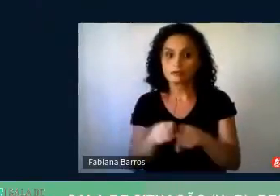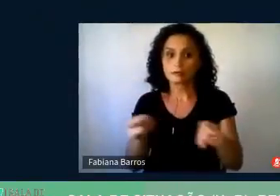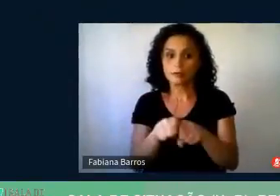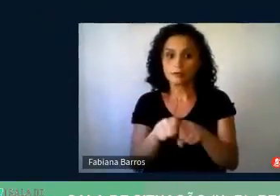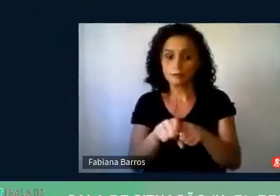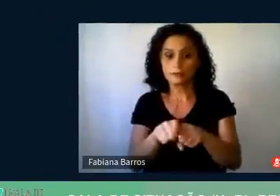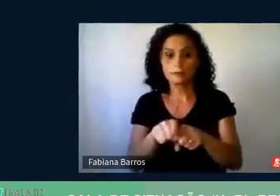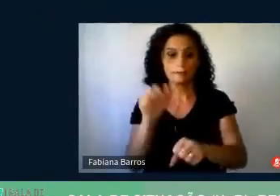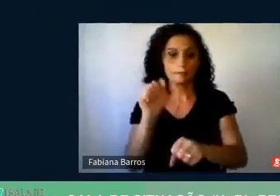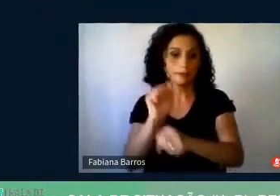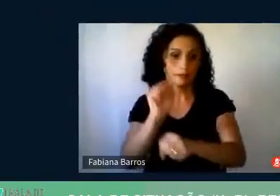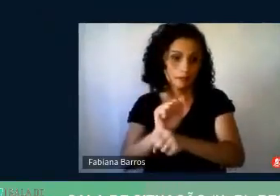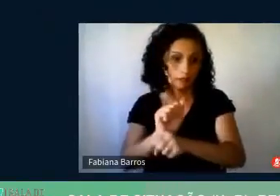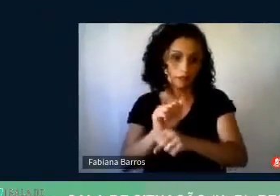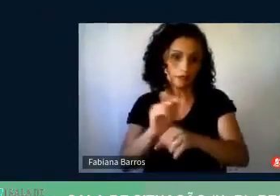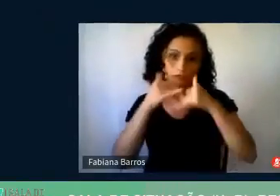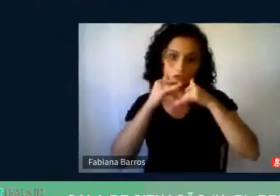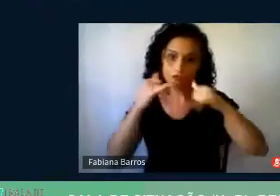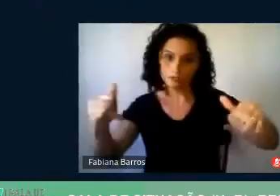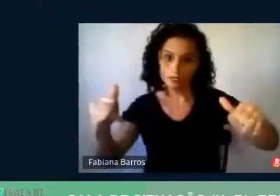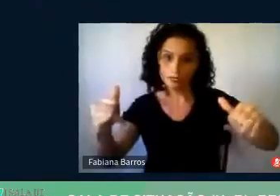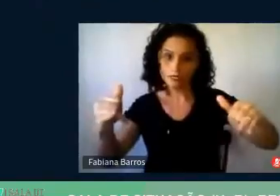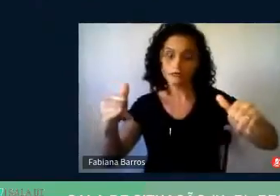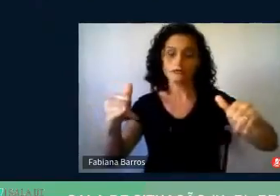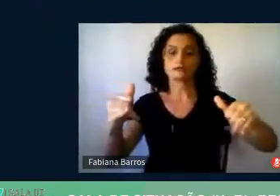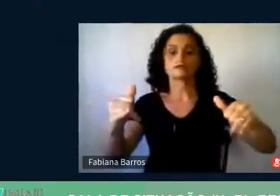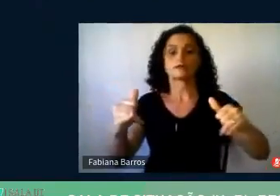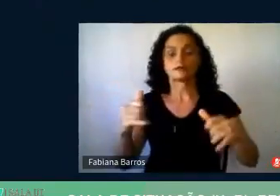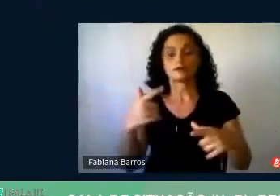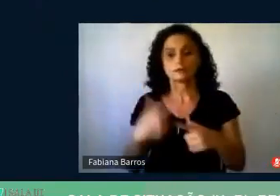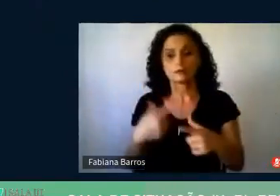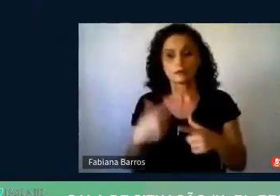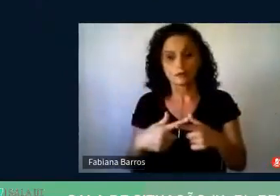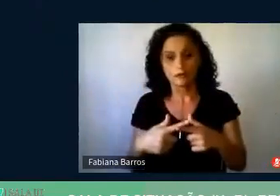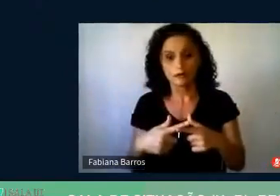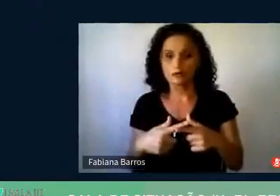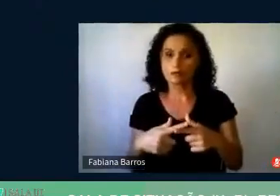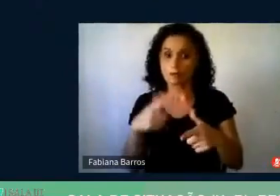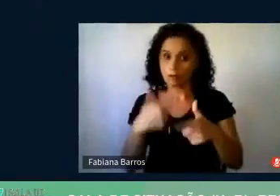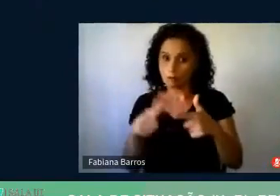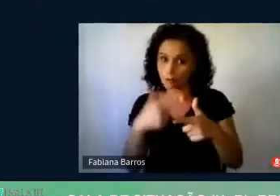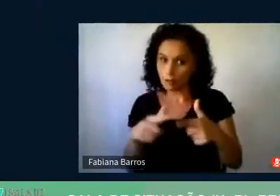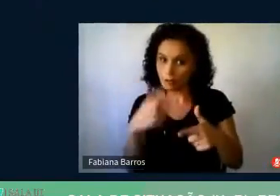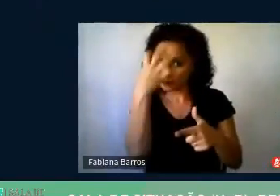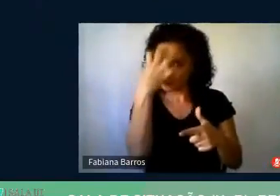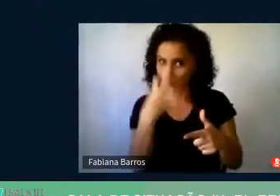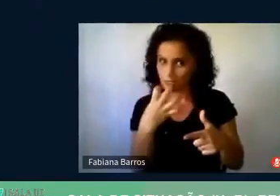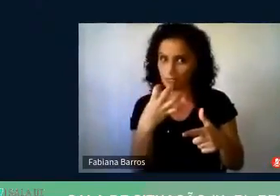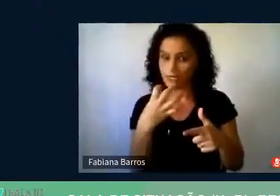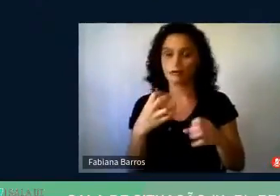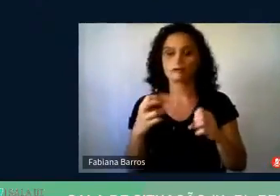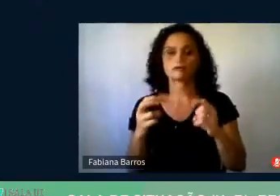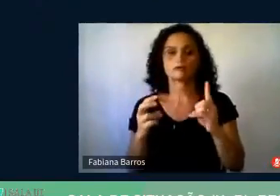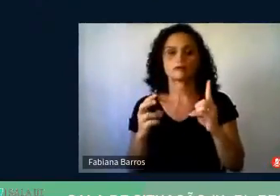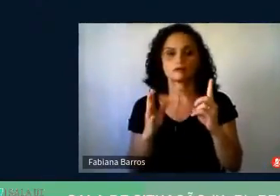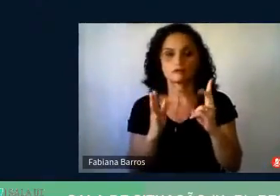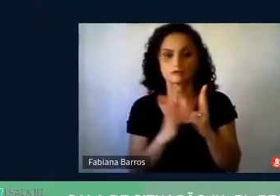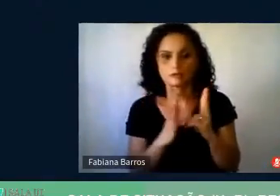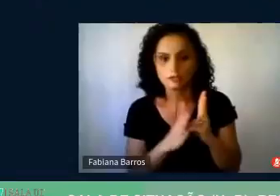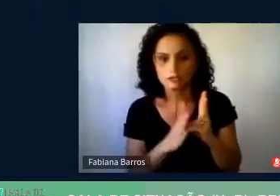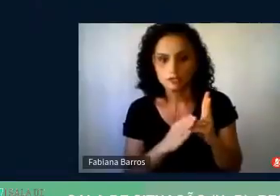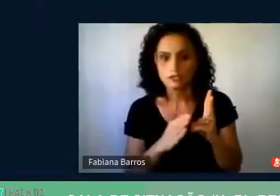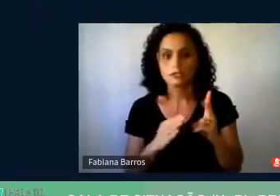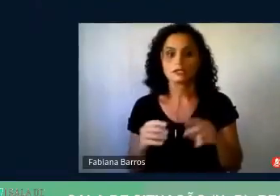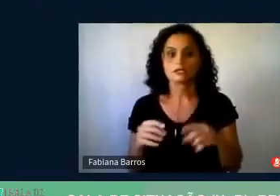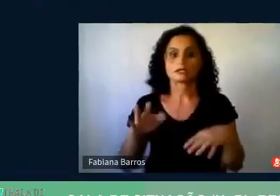indígena para que ela possa saber o que está acontecendo. Então, esse tipo de ação é importante, porque hoje, com esse painel aqui, quando estava no ar, eles sabiam que etnia